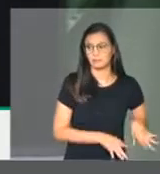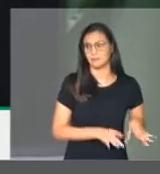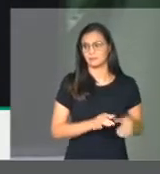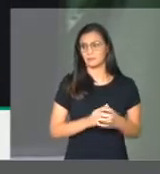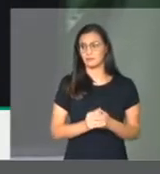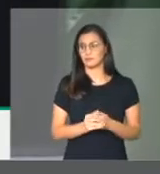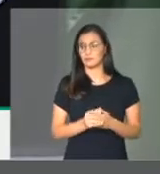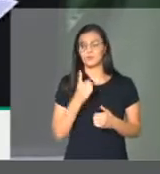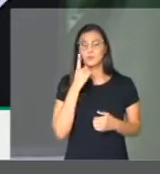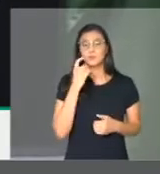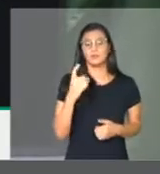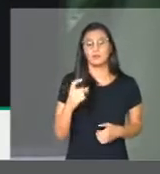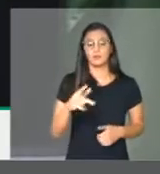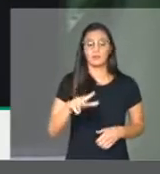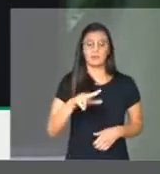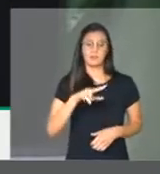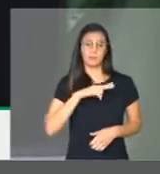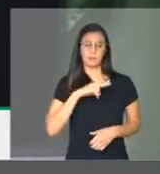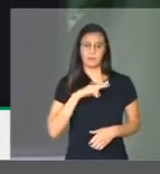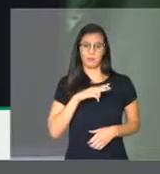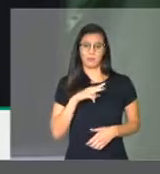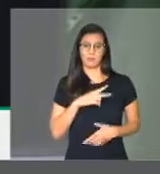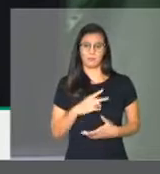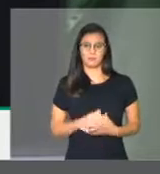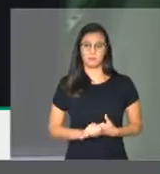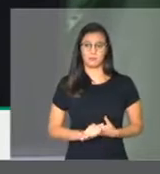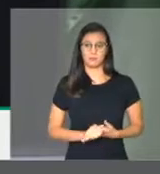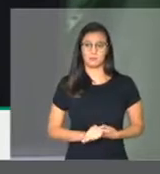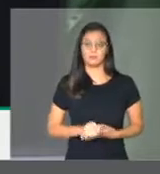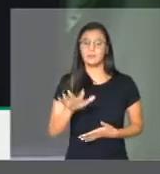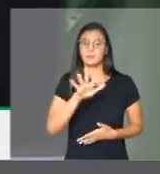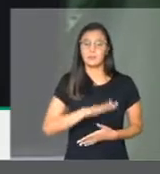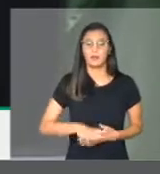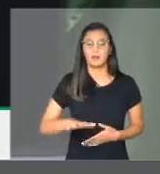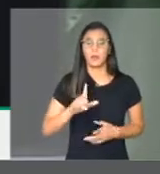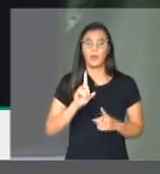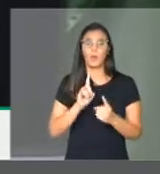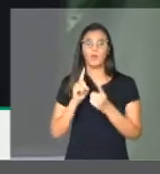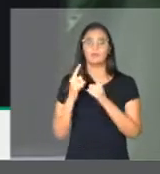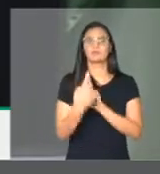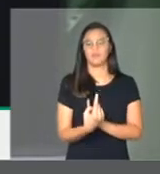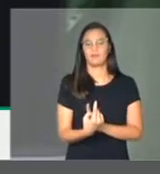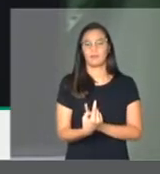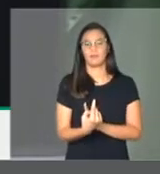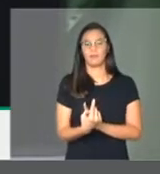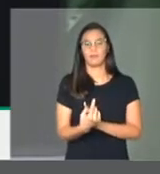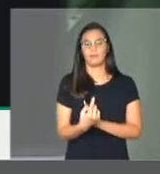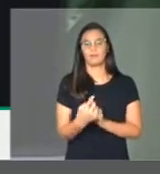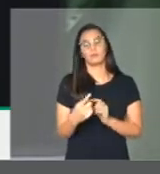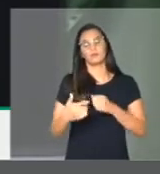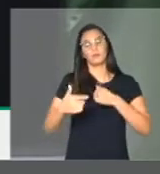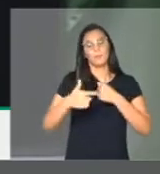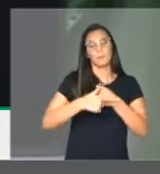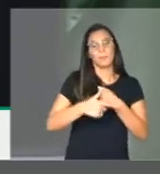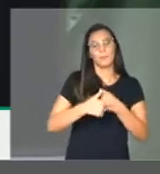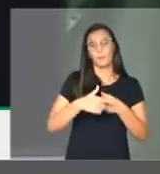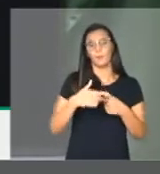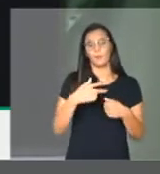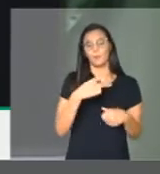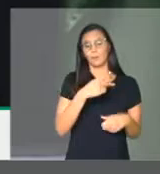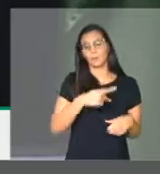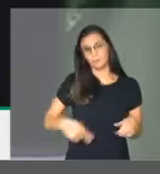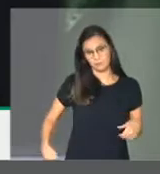nos interesses privados, em geral, antítese das responsabilidades públicas que deveriam orientar sua ação